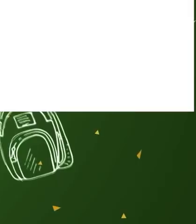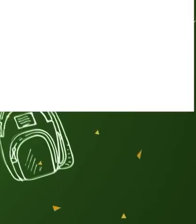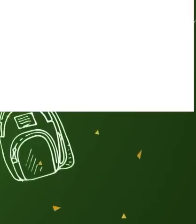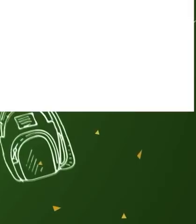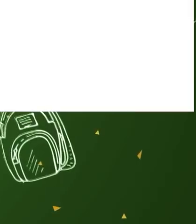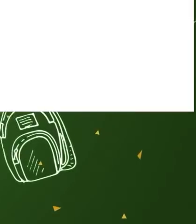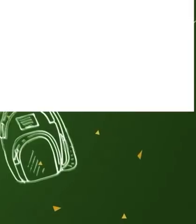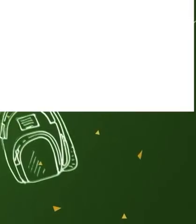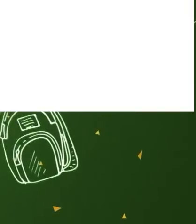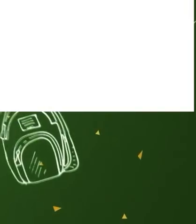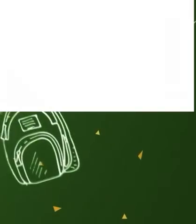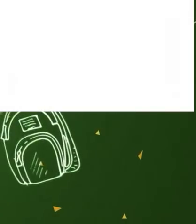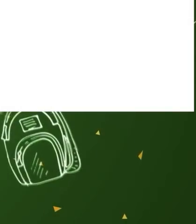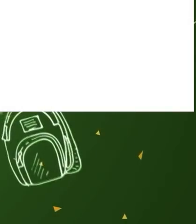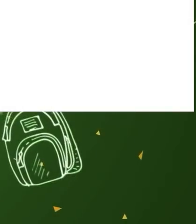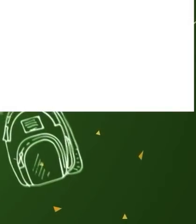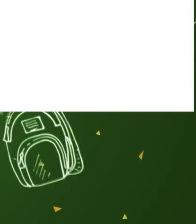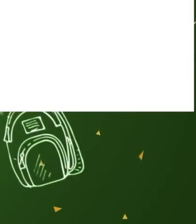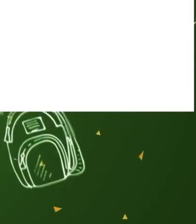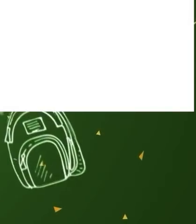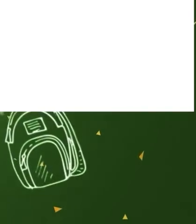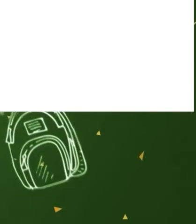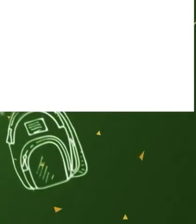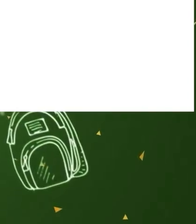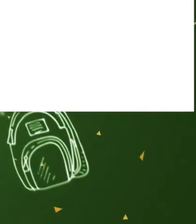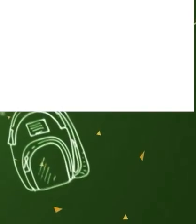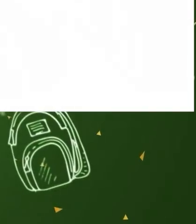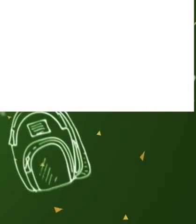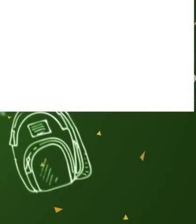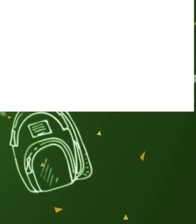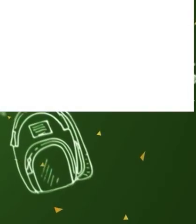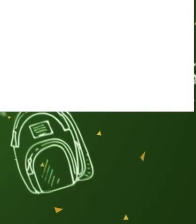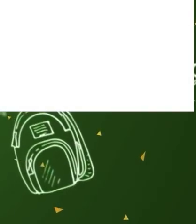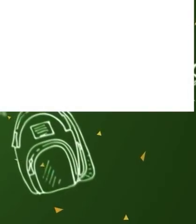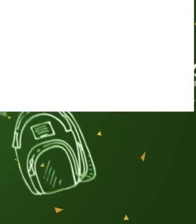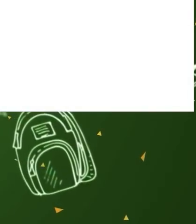Sinal: Brasil. Brasil.